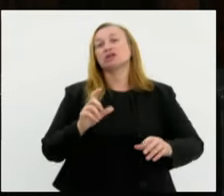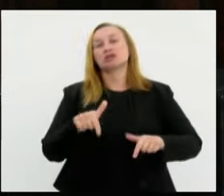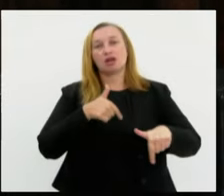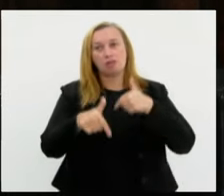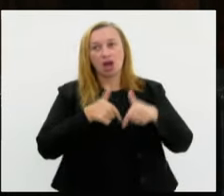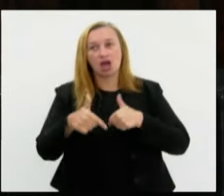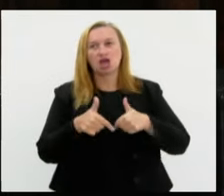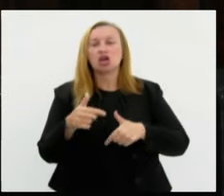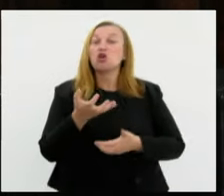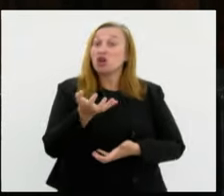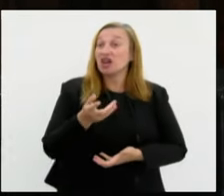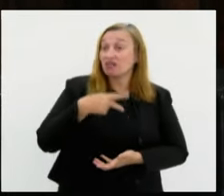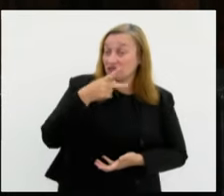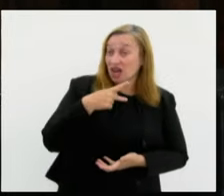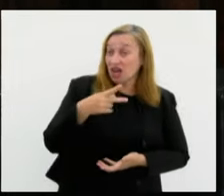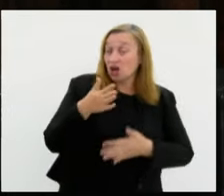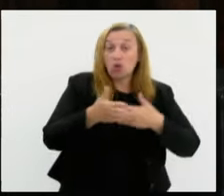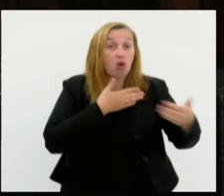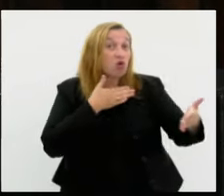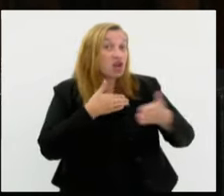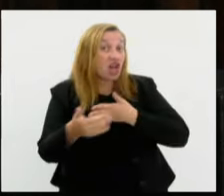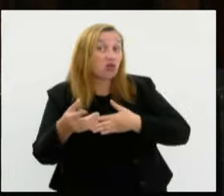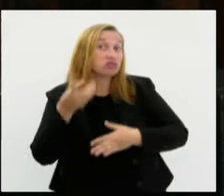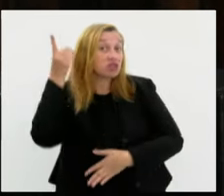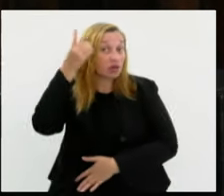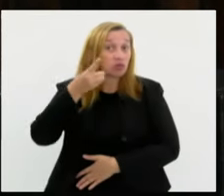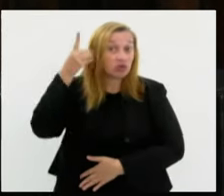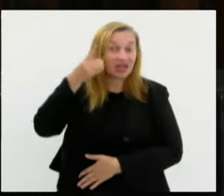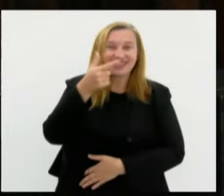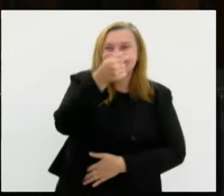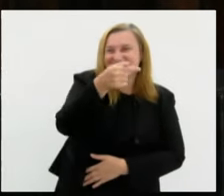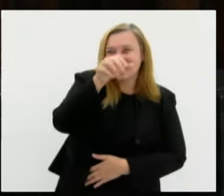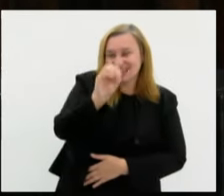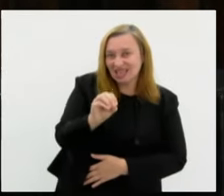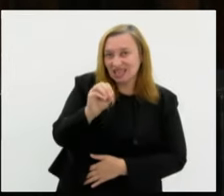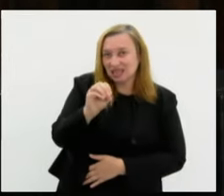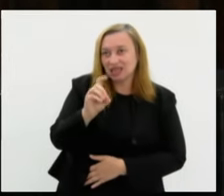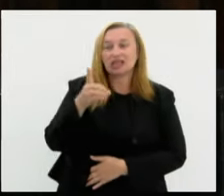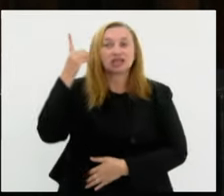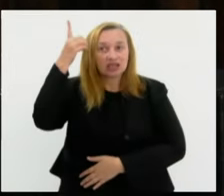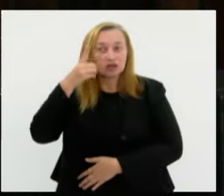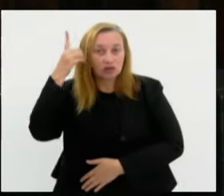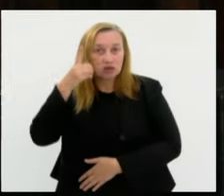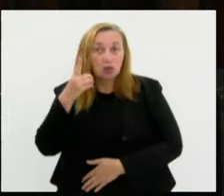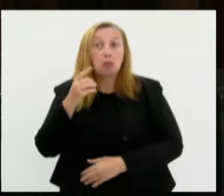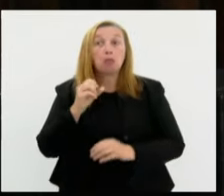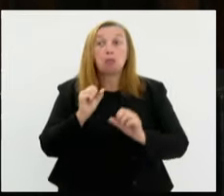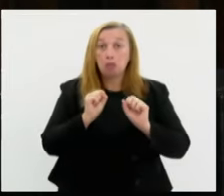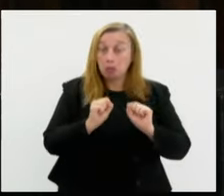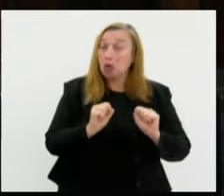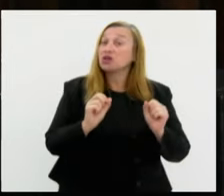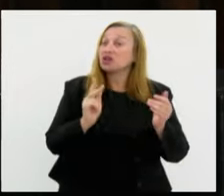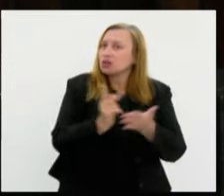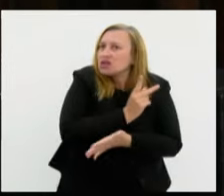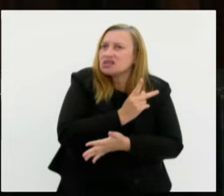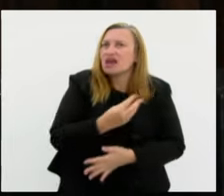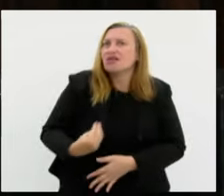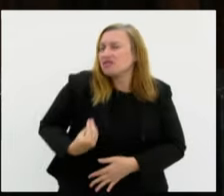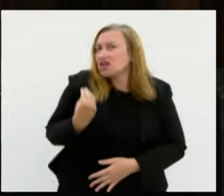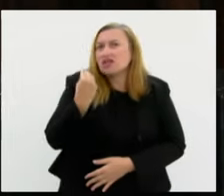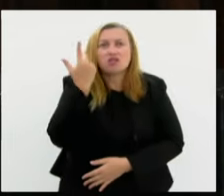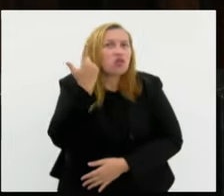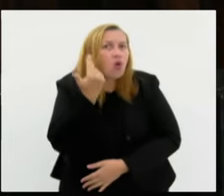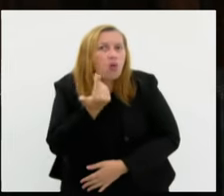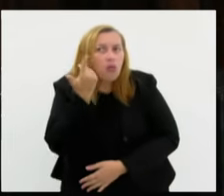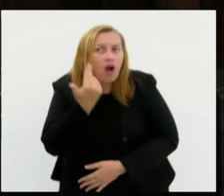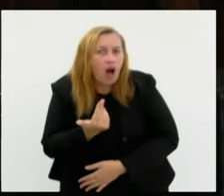um, deputado Átila, dos 70 deputados, de uma forma ou de outra, estão sujeitos. E a vida é assim, tem que